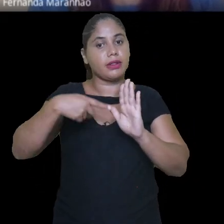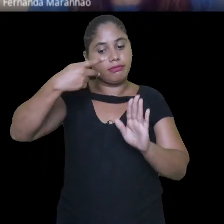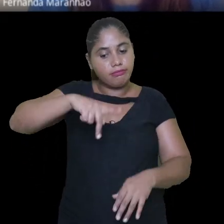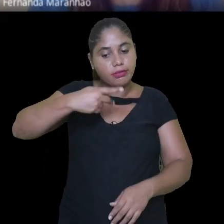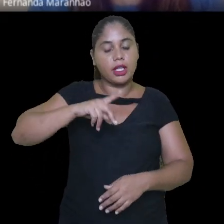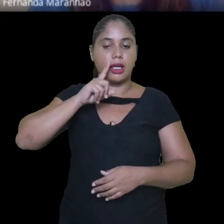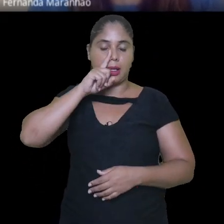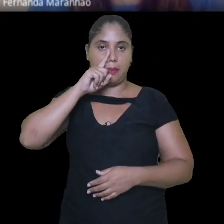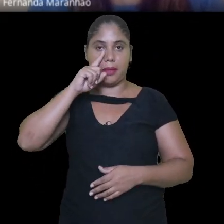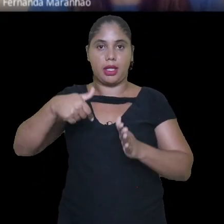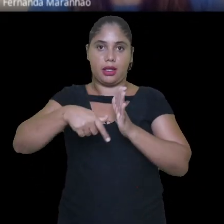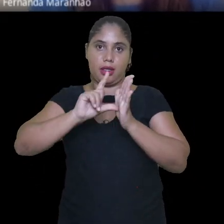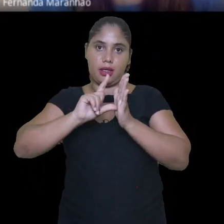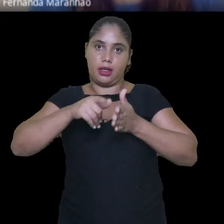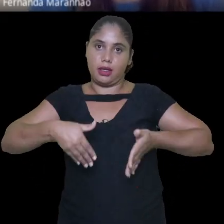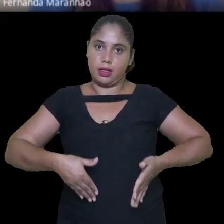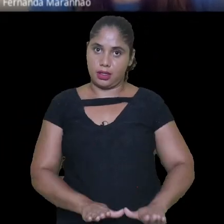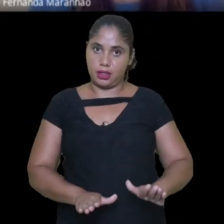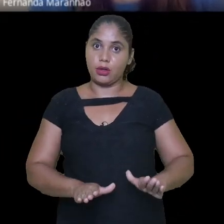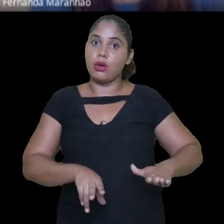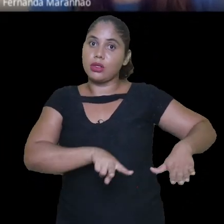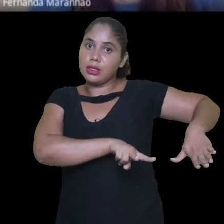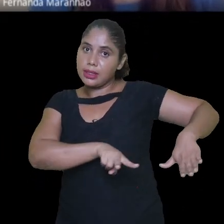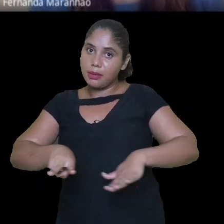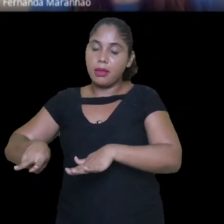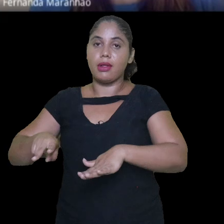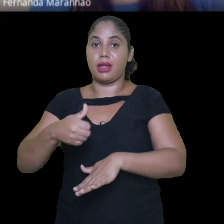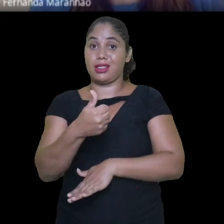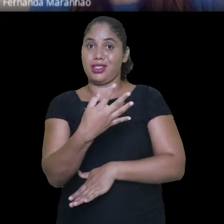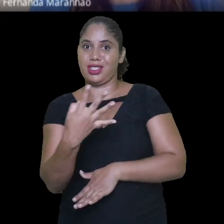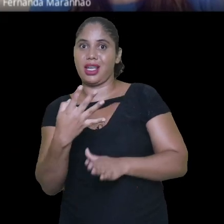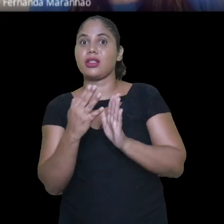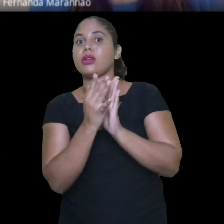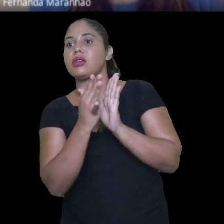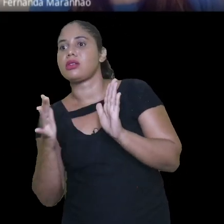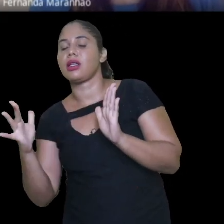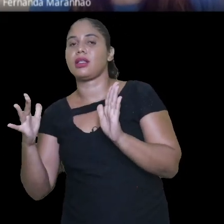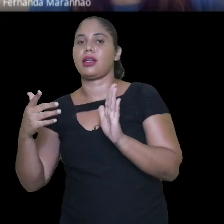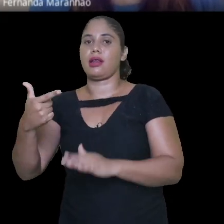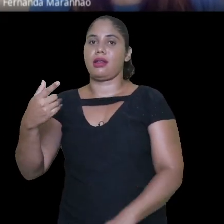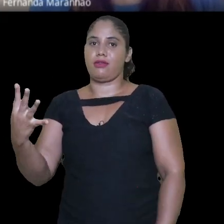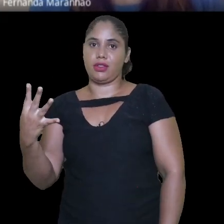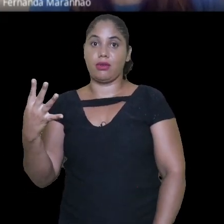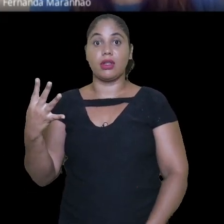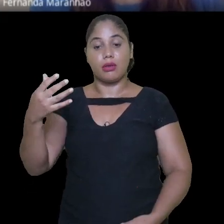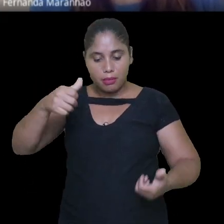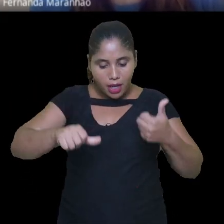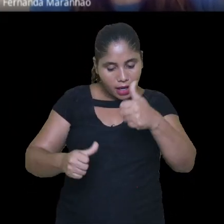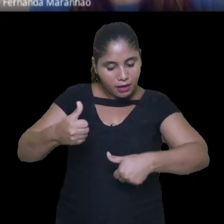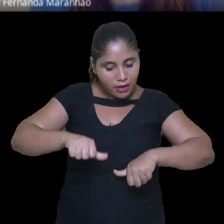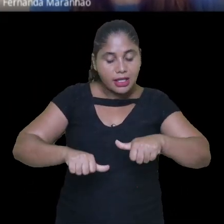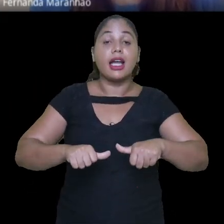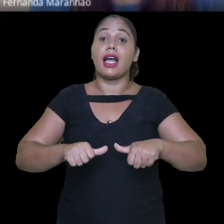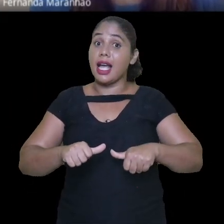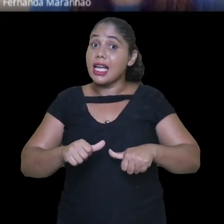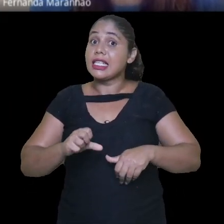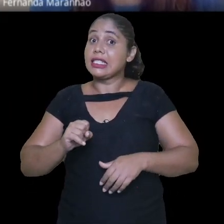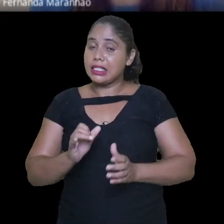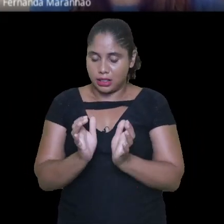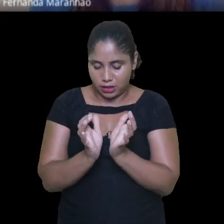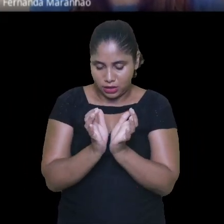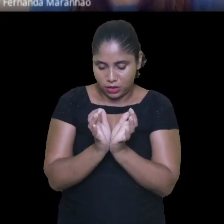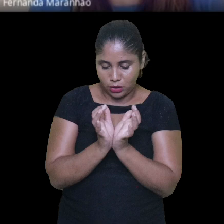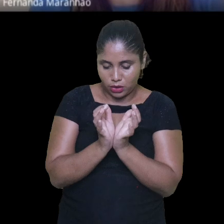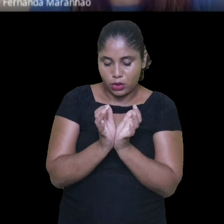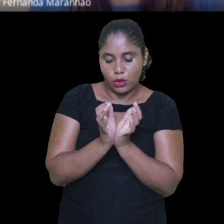ao longo do tempo. Já pacientes assintomáticas e que não têm história prévia, deve ser feito de rotina o rastreio, a